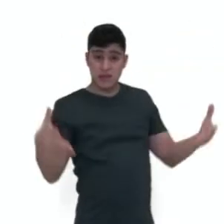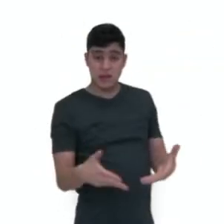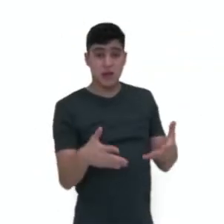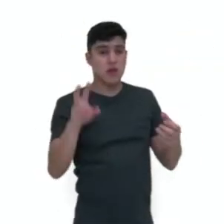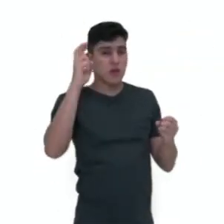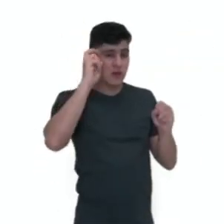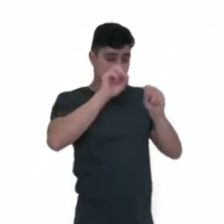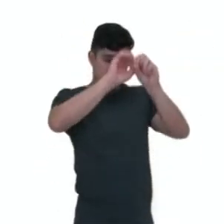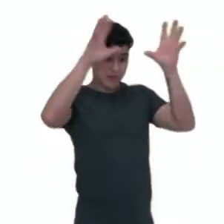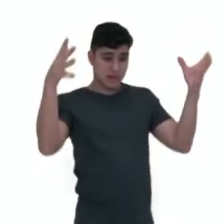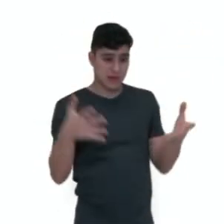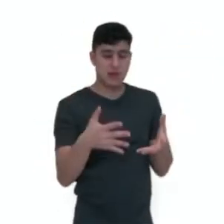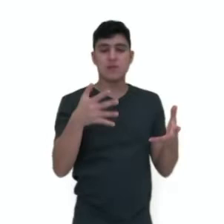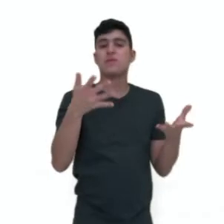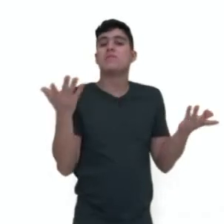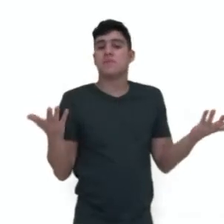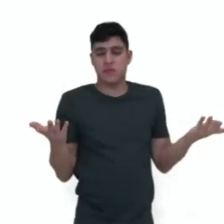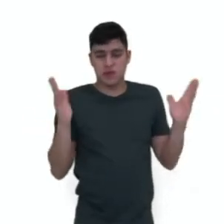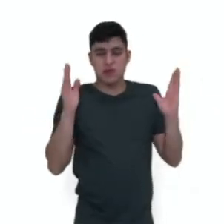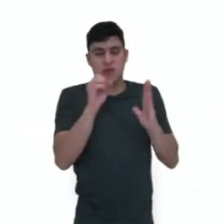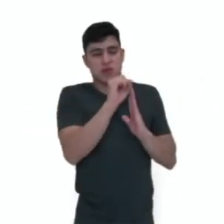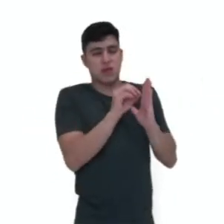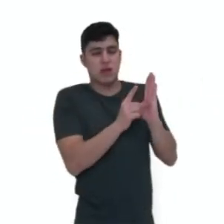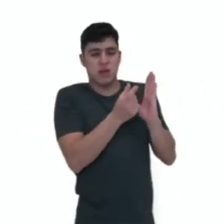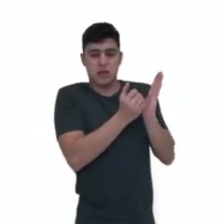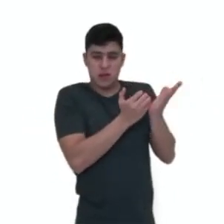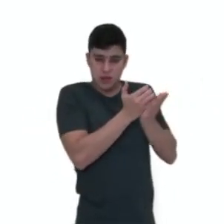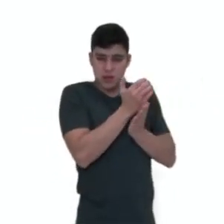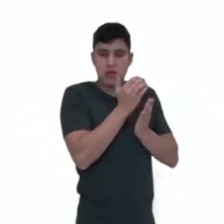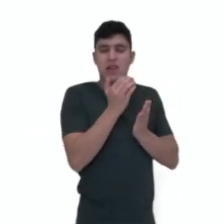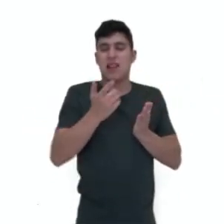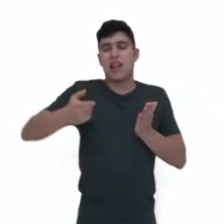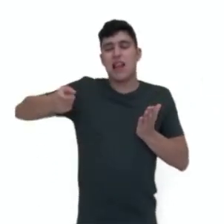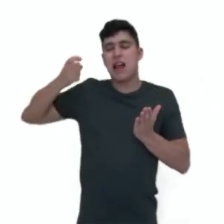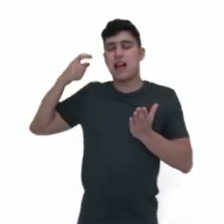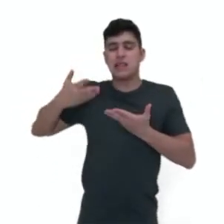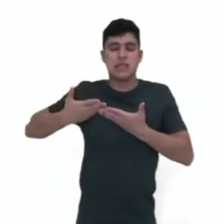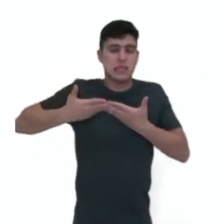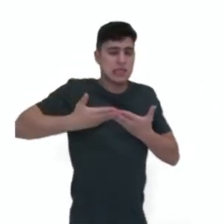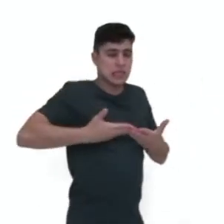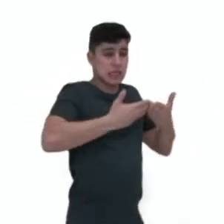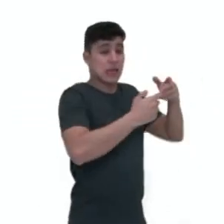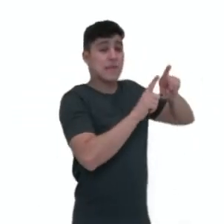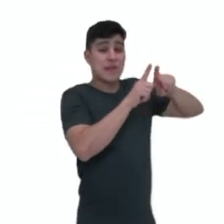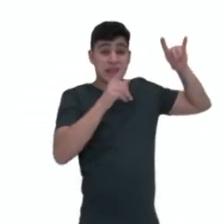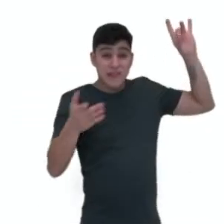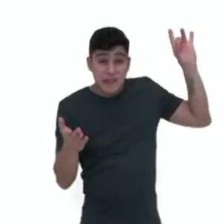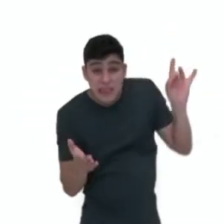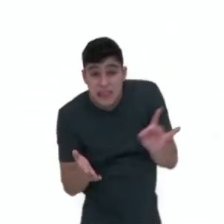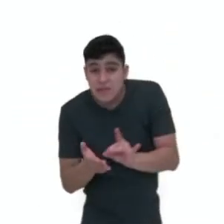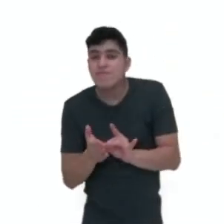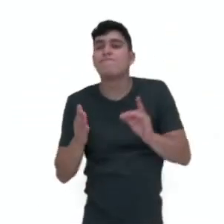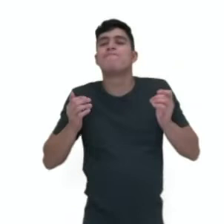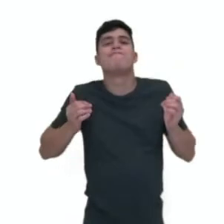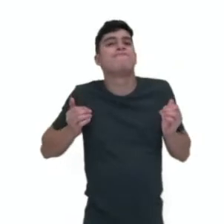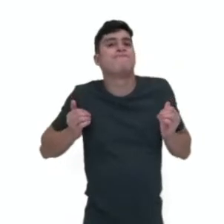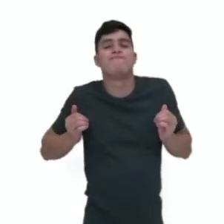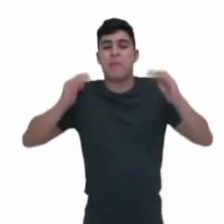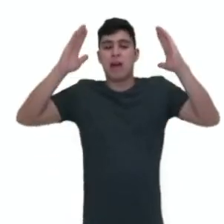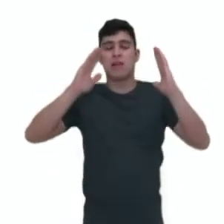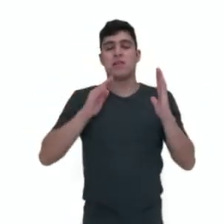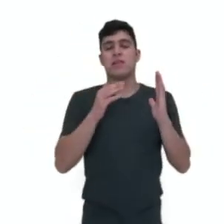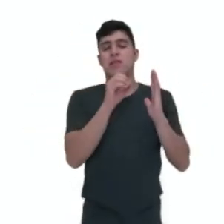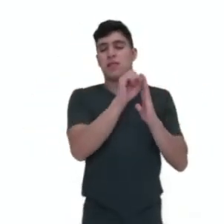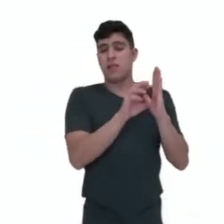nível mundial. Teve início no século XVI, com as grandes navegações, mas só se tornou expressiva após o século XX, com o advento